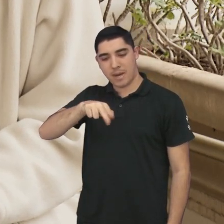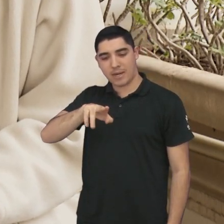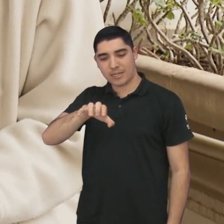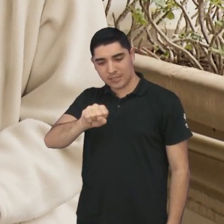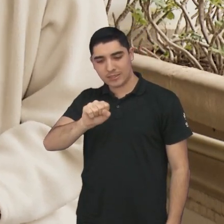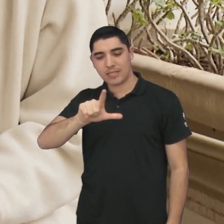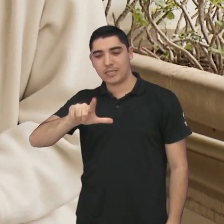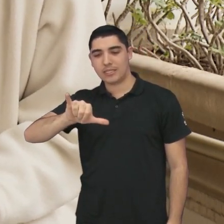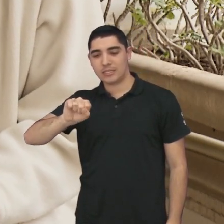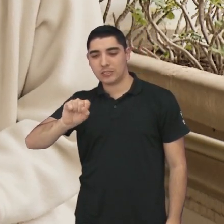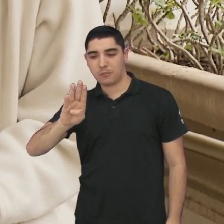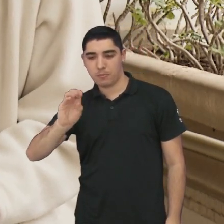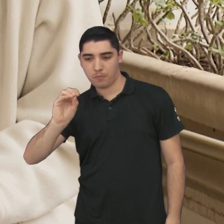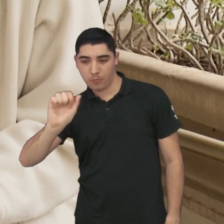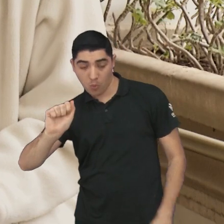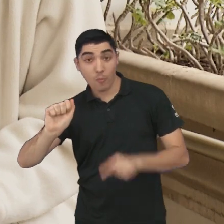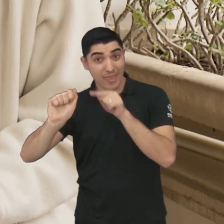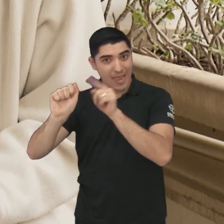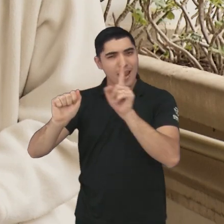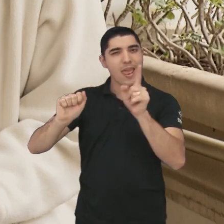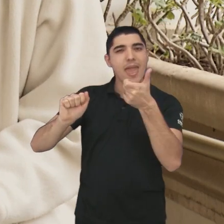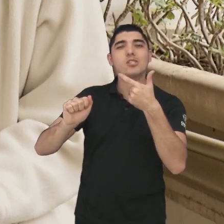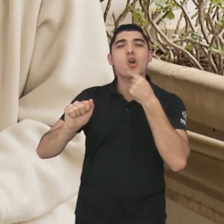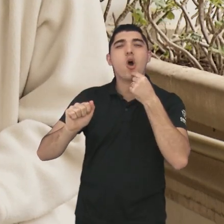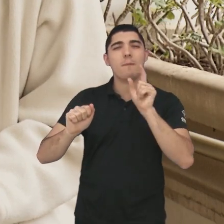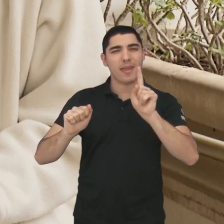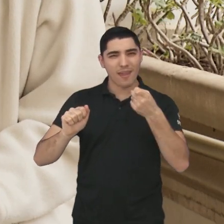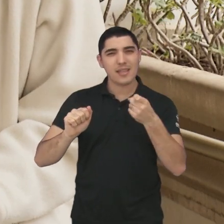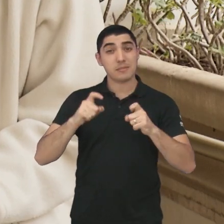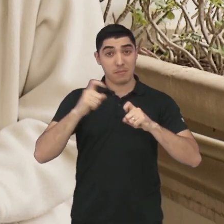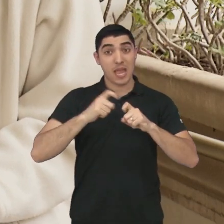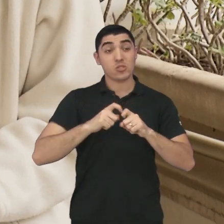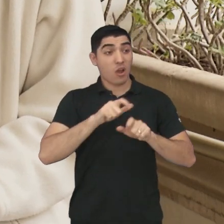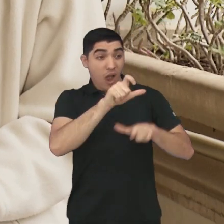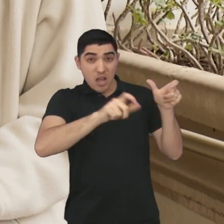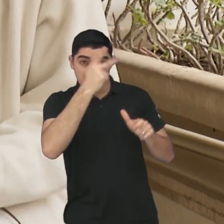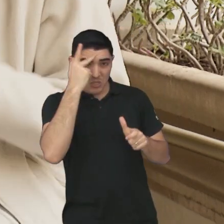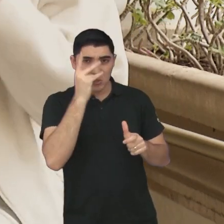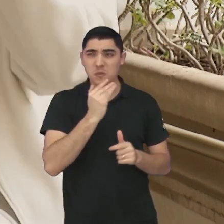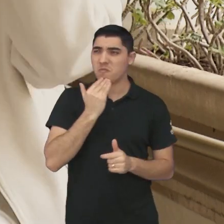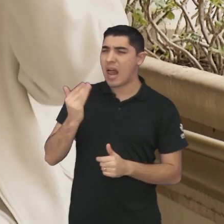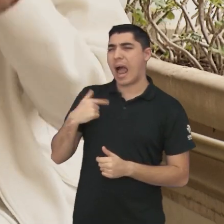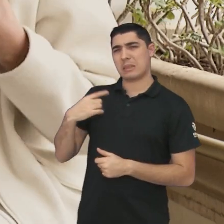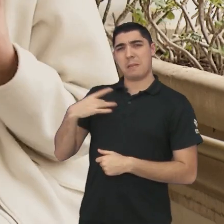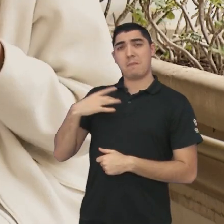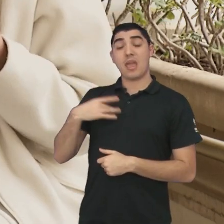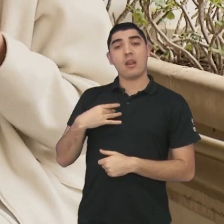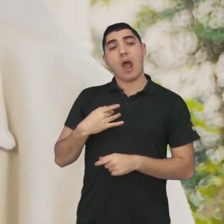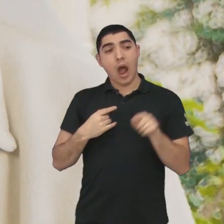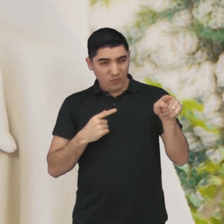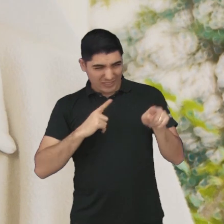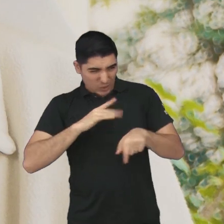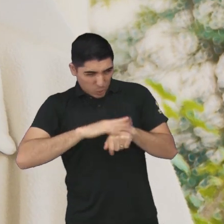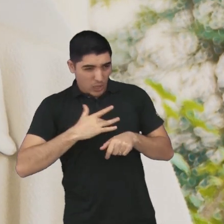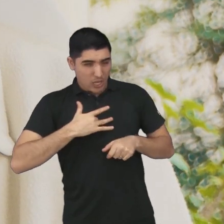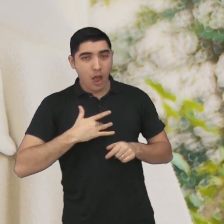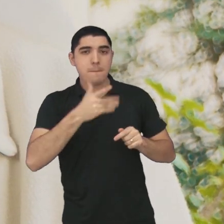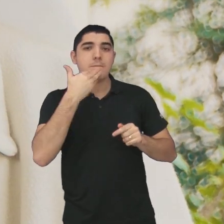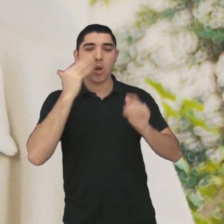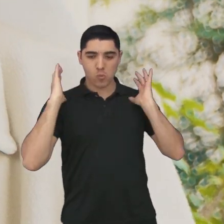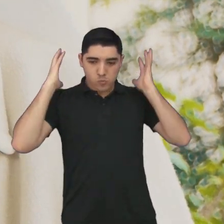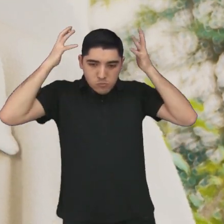questão de abraçar aquilo, de você pegar de novo uma doença que é própria do país da África, mas por escolha pessoal